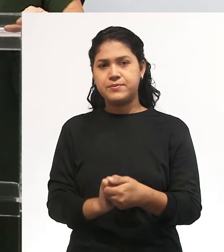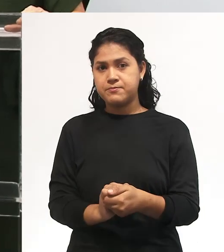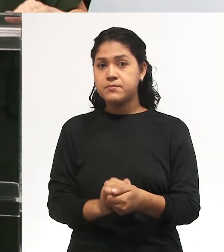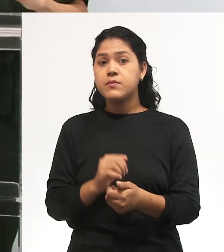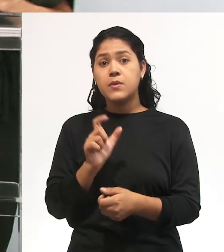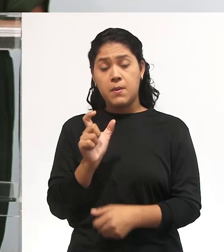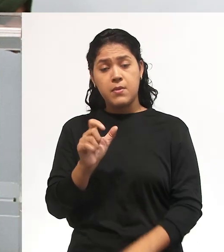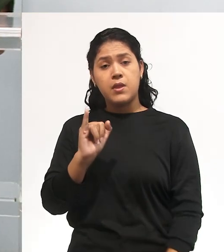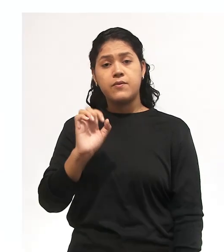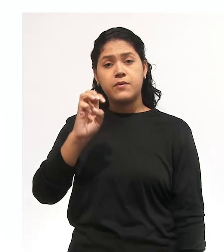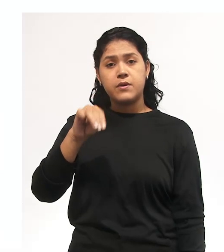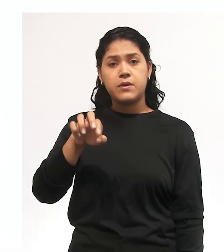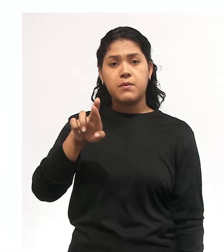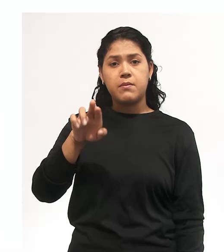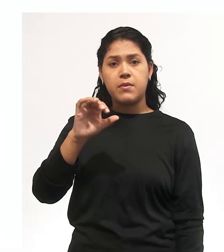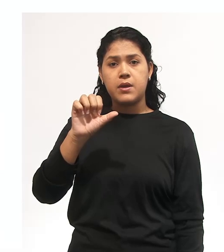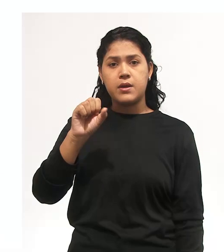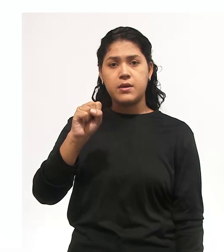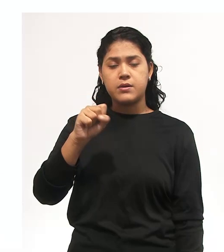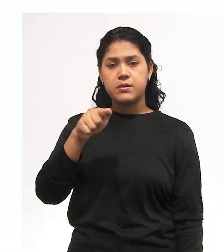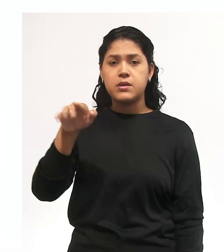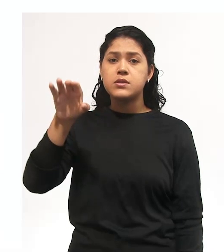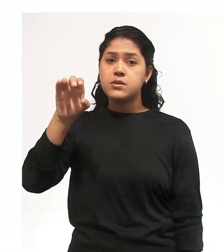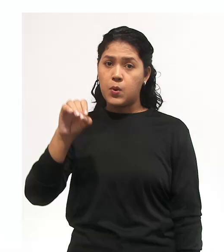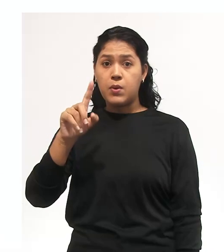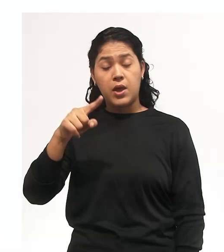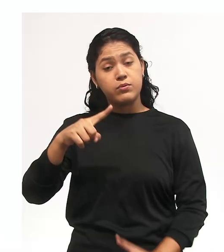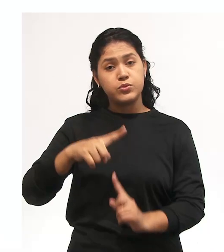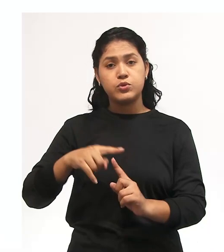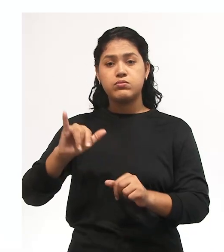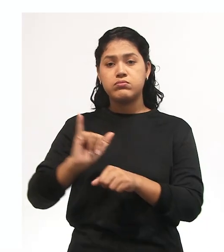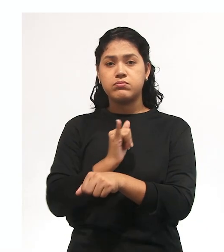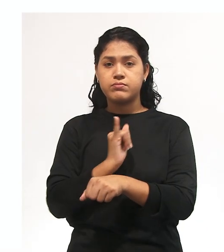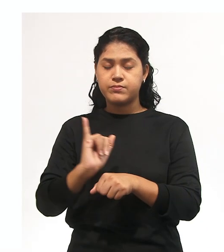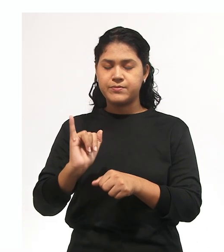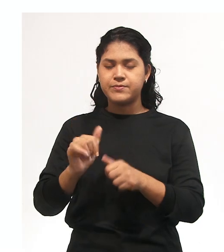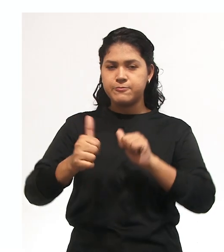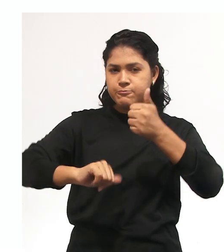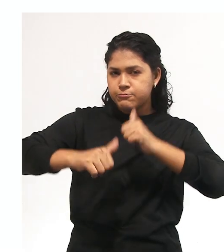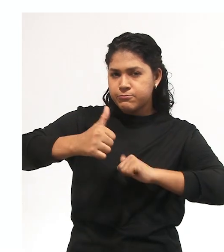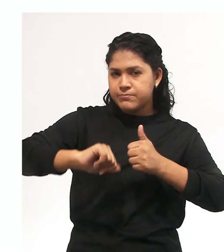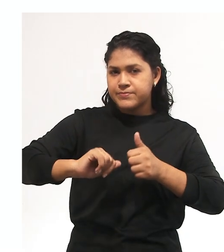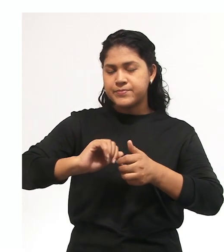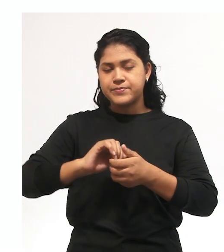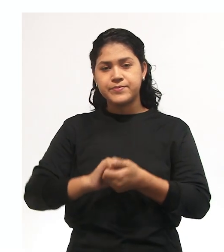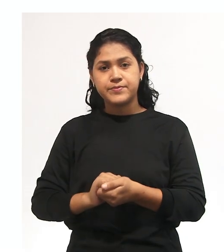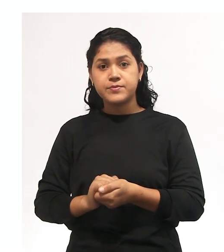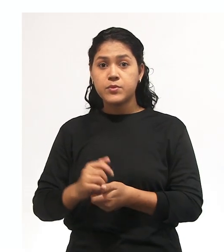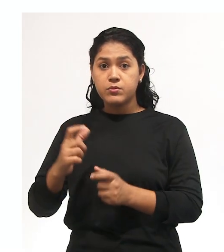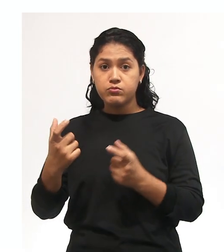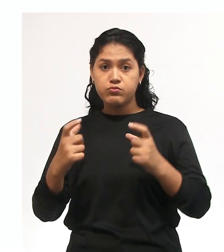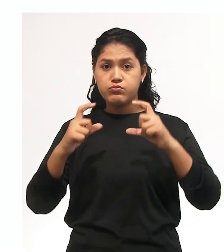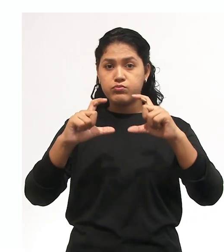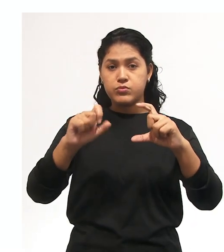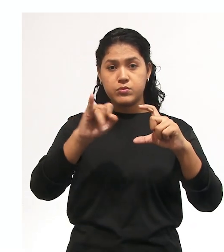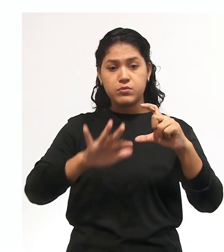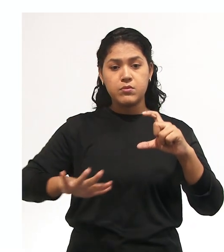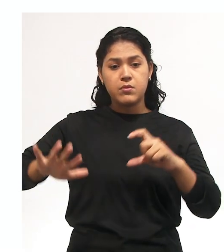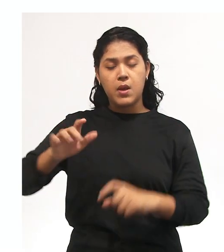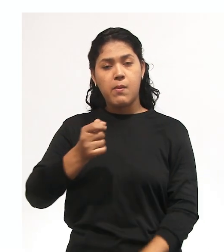Então, imersão é um outro instrumento de avaliação. E aí aqui eu trago uma charge,